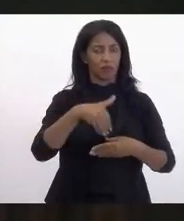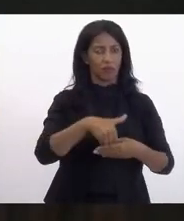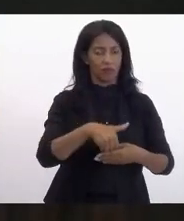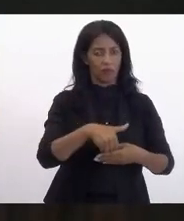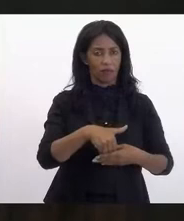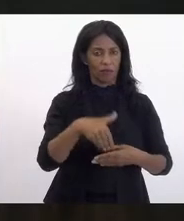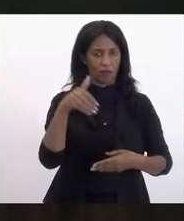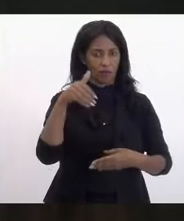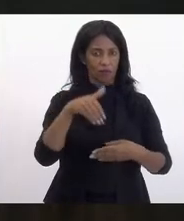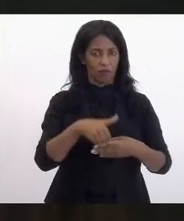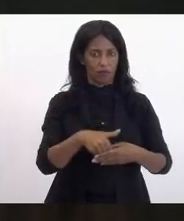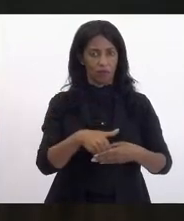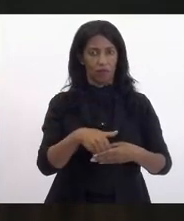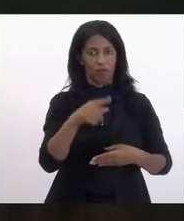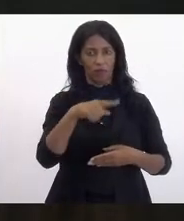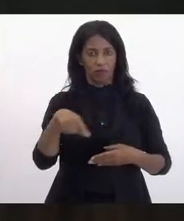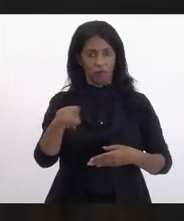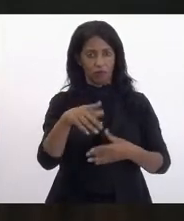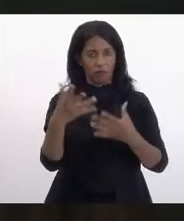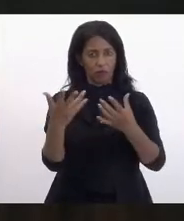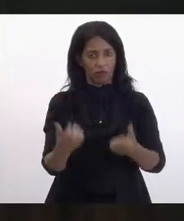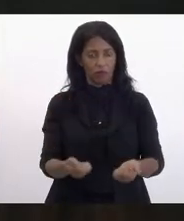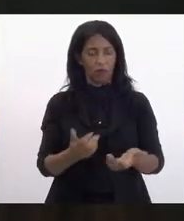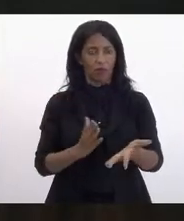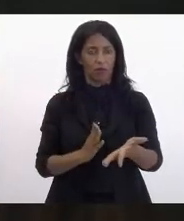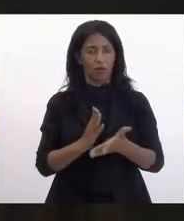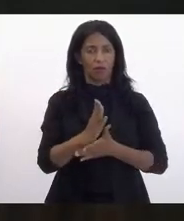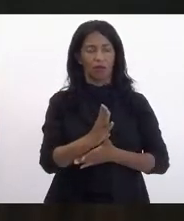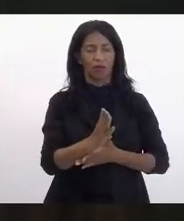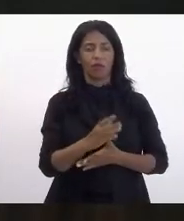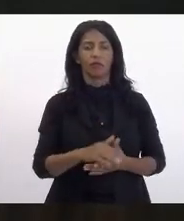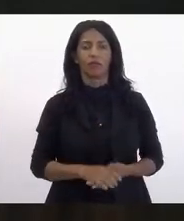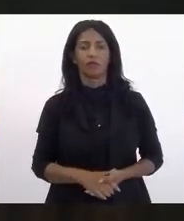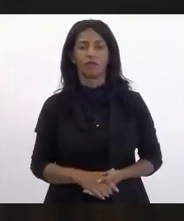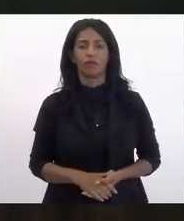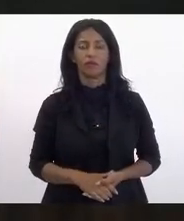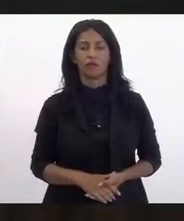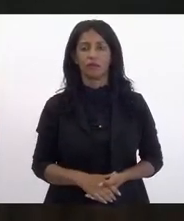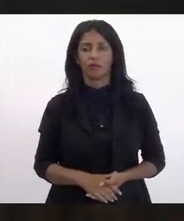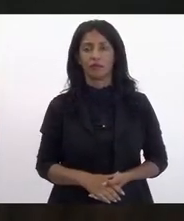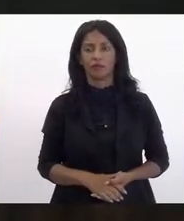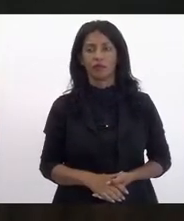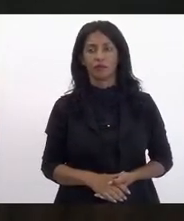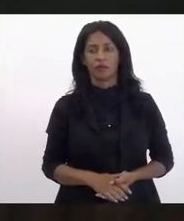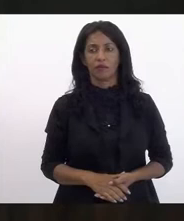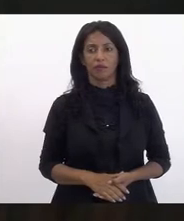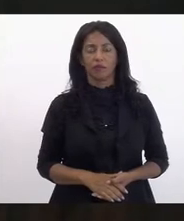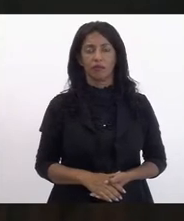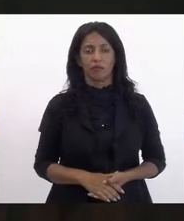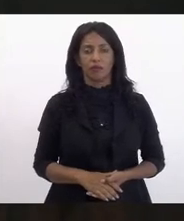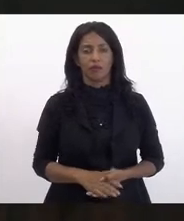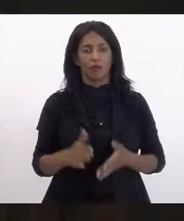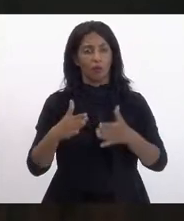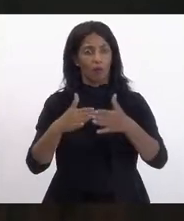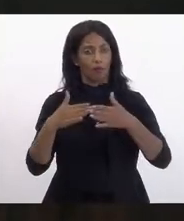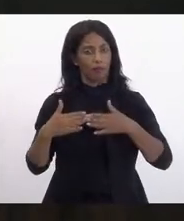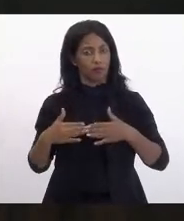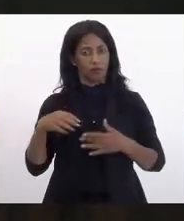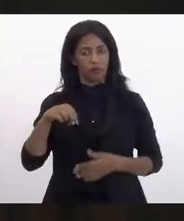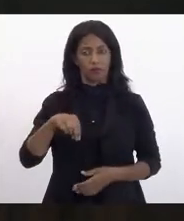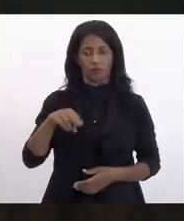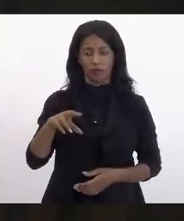encerrada a discussão, em votação. Se os que aprovam permaneçam como estão, aprovado, vai a promulgação. Com abstenção do